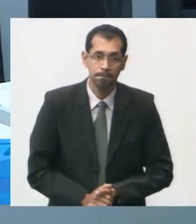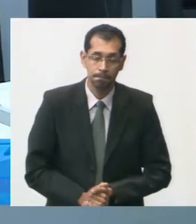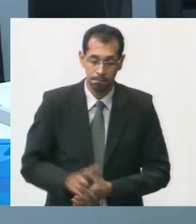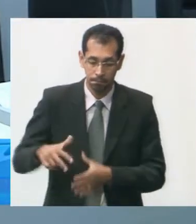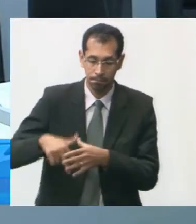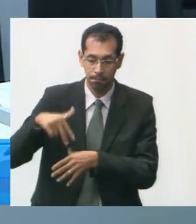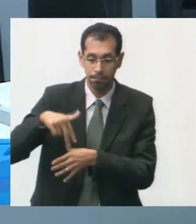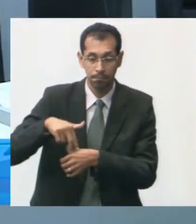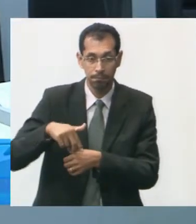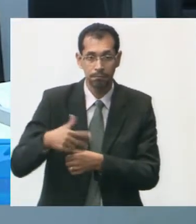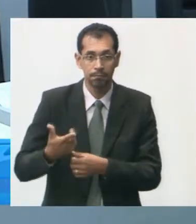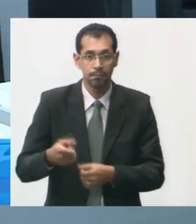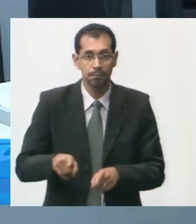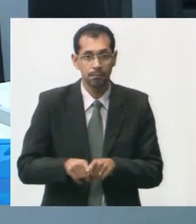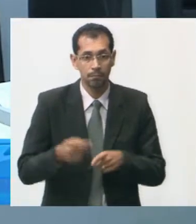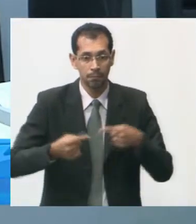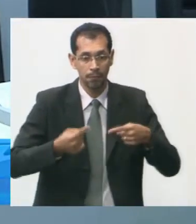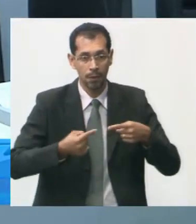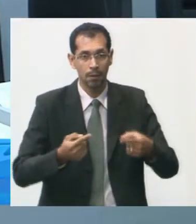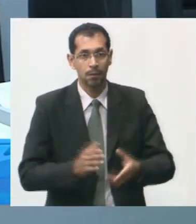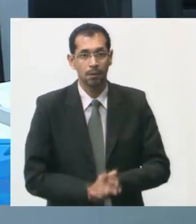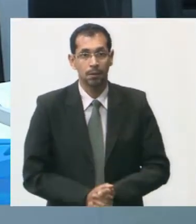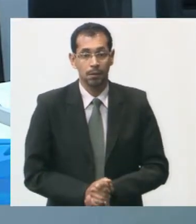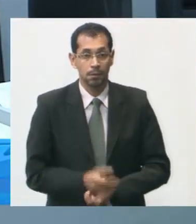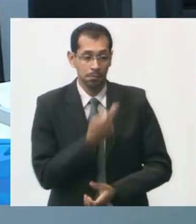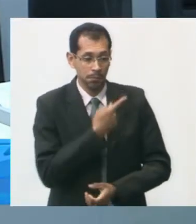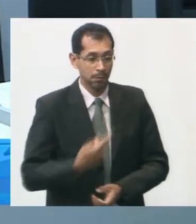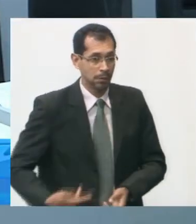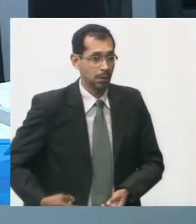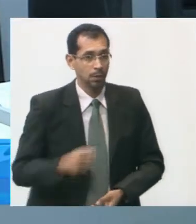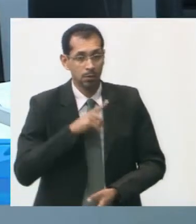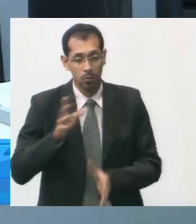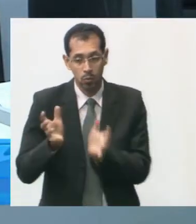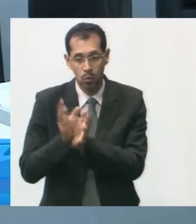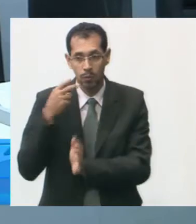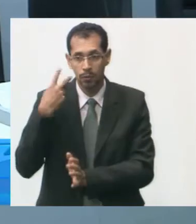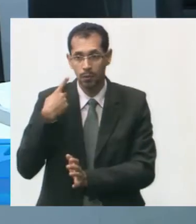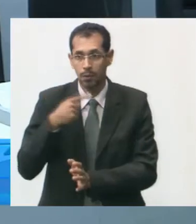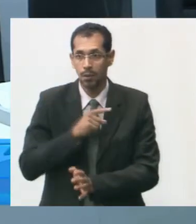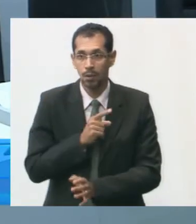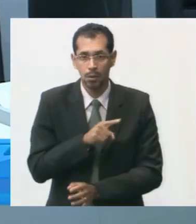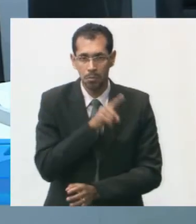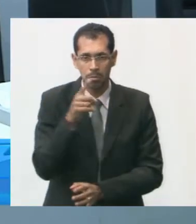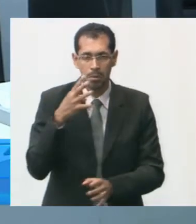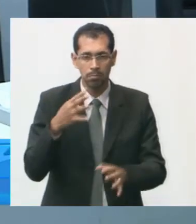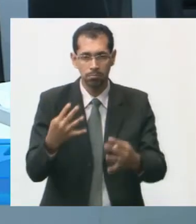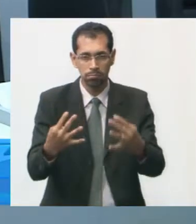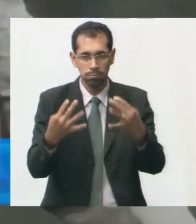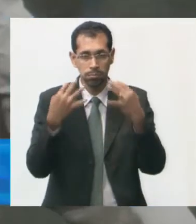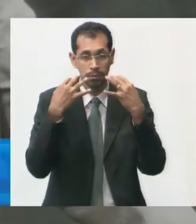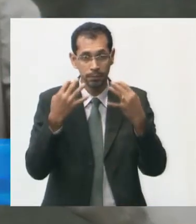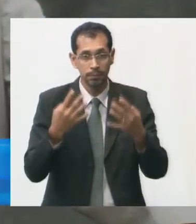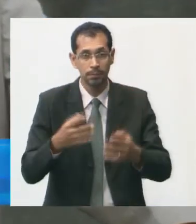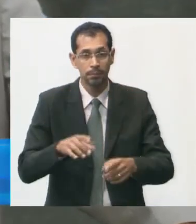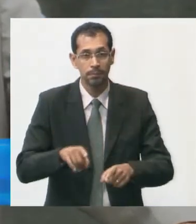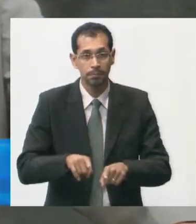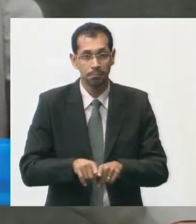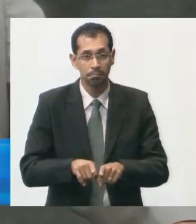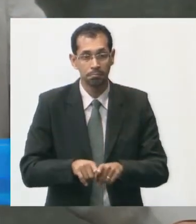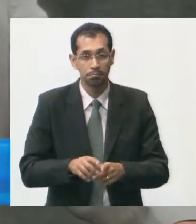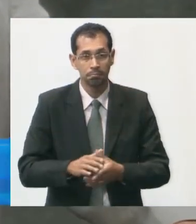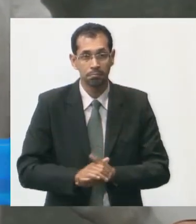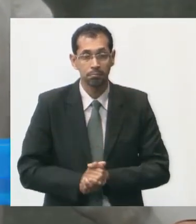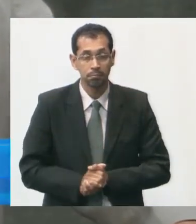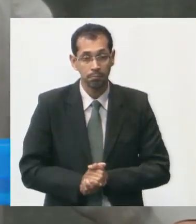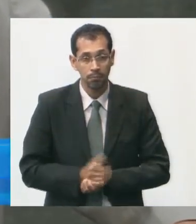Senhor presidente, senhores vereadores, a todos que nos assistem pelas galerias, inicialmente eu queria